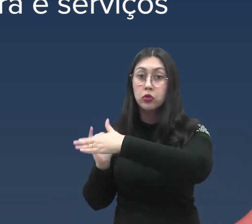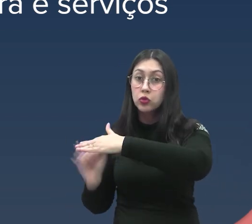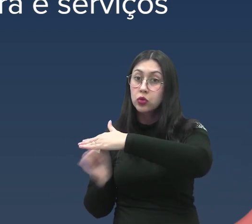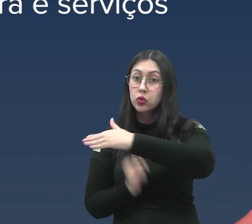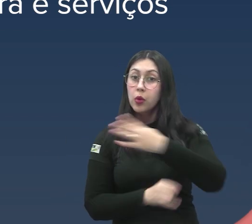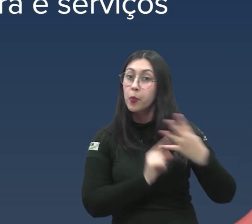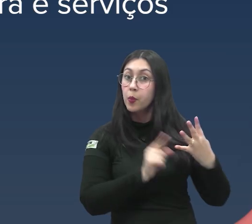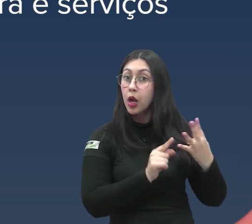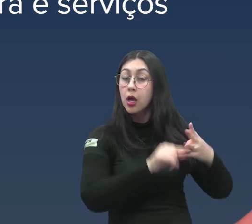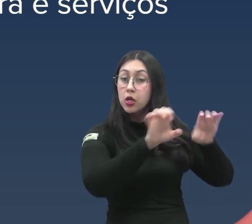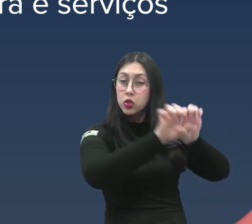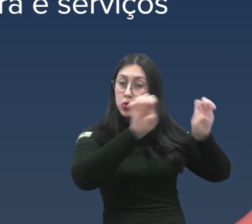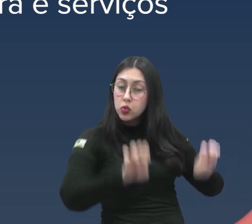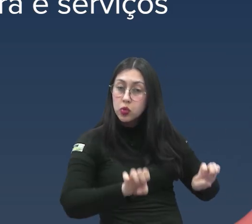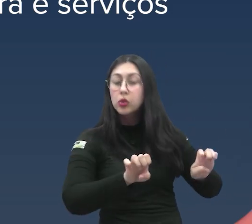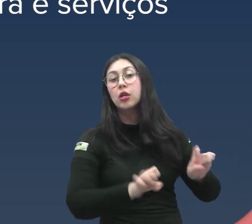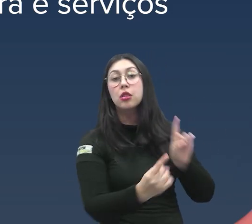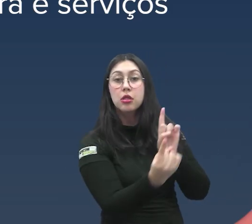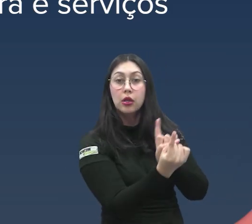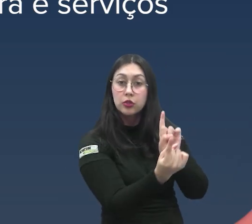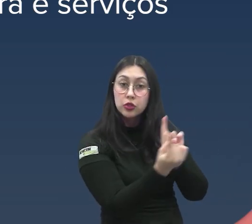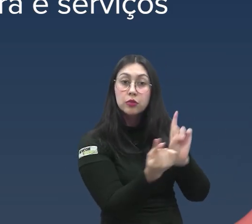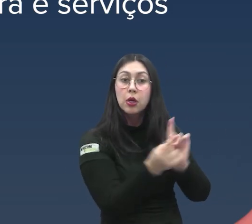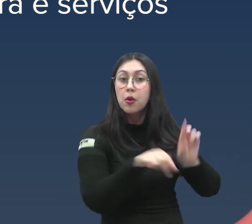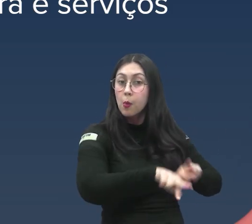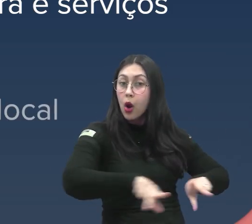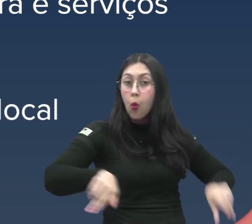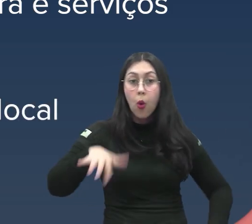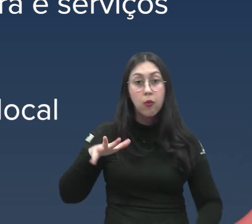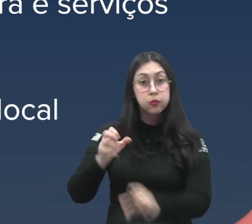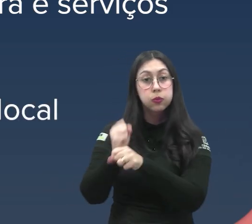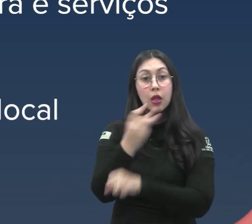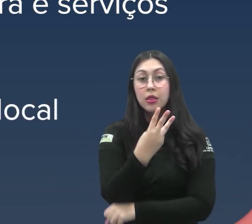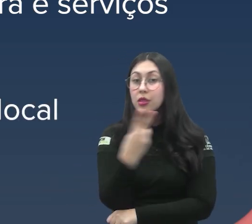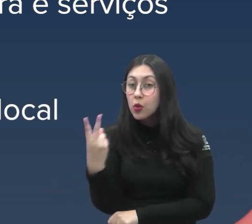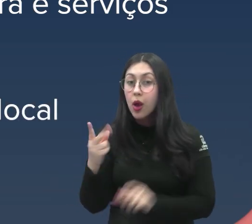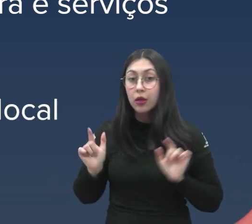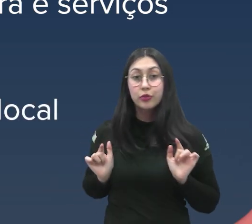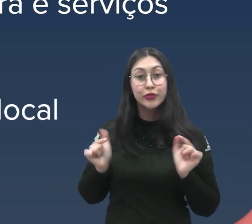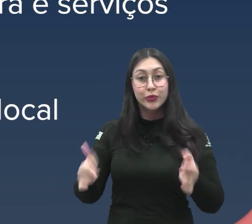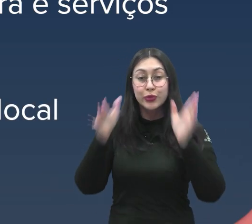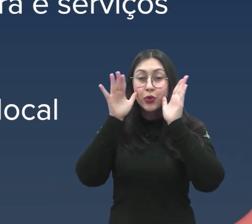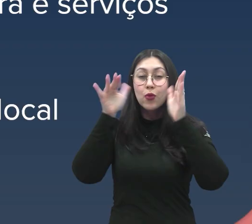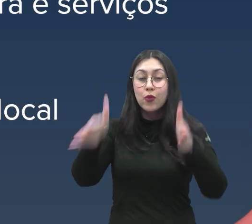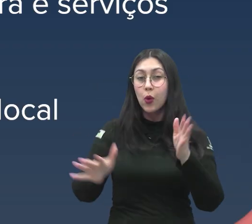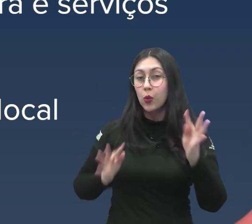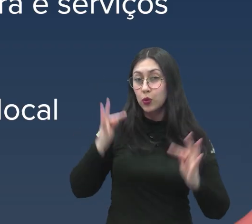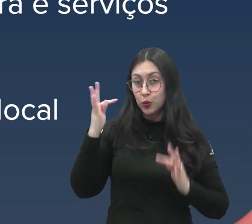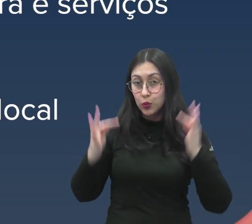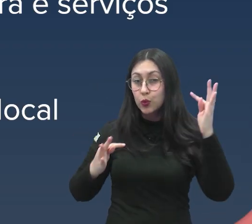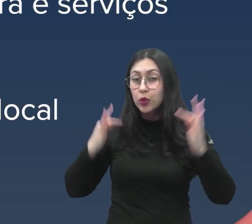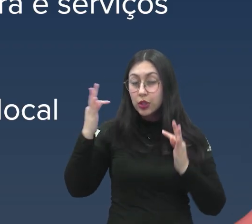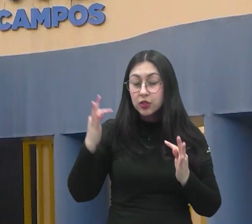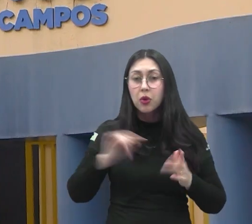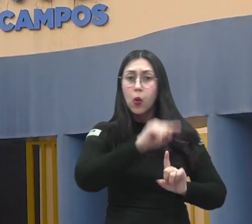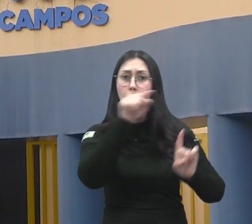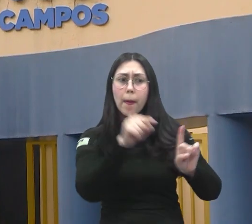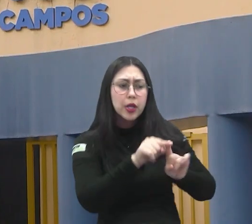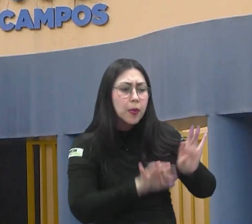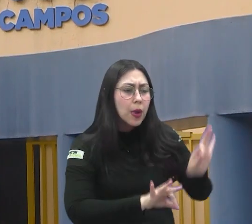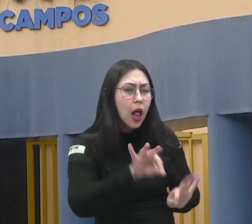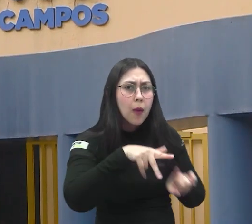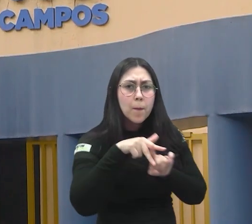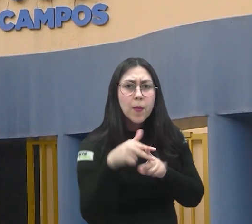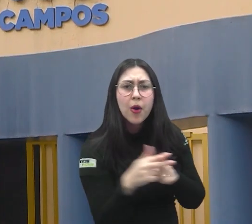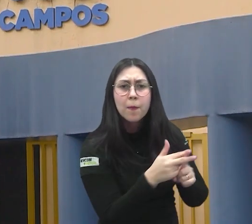fortalecimento institucional e infraestrutura e serviços básicos, que reúnem 32 ações dedicadas ao turismo local. A